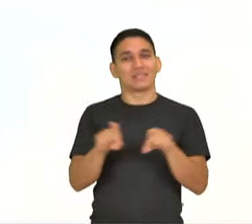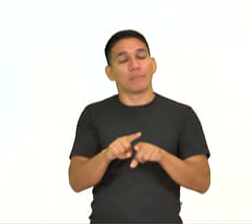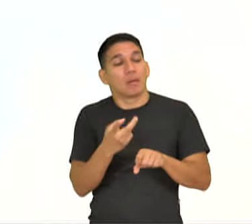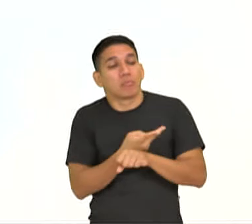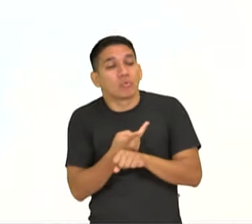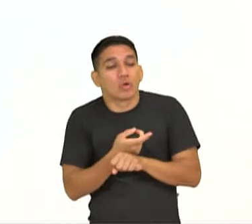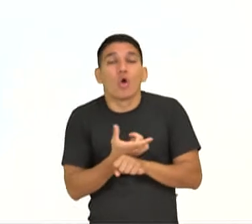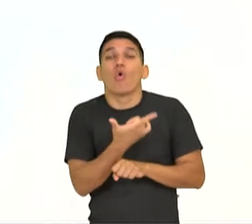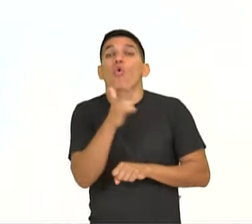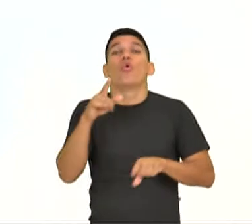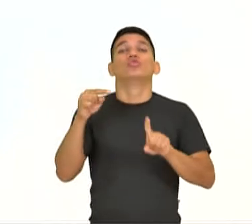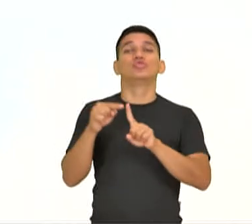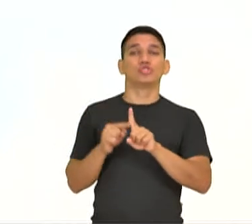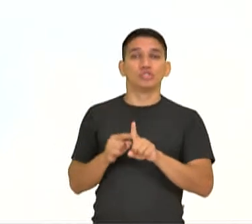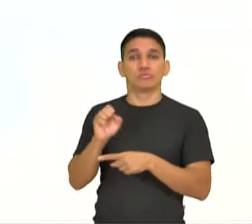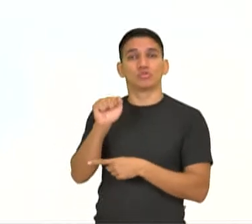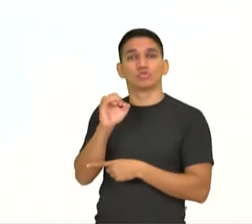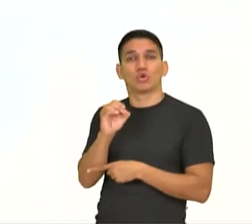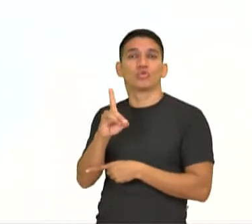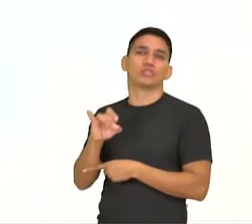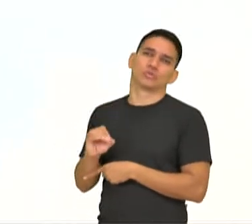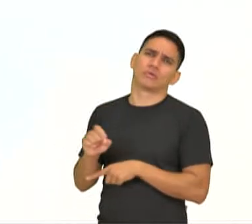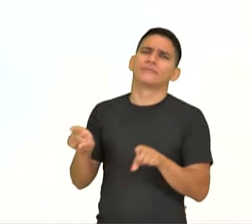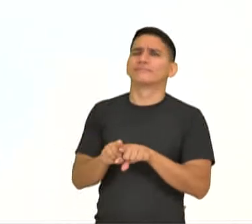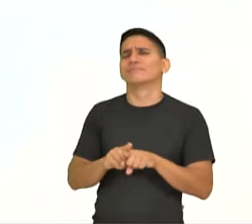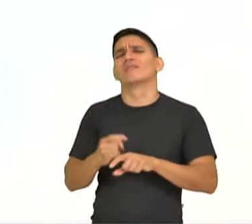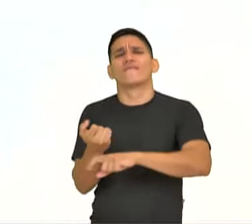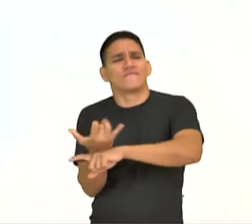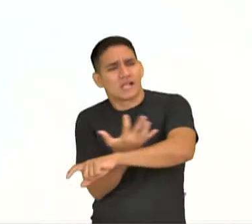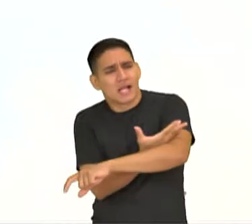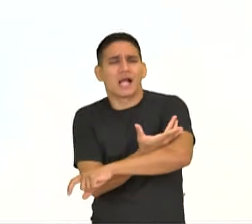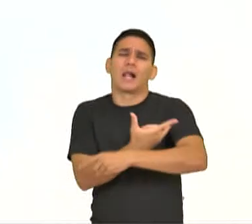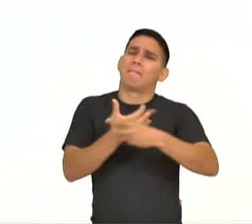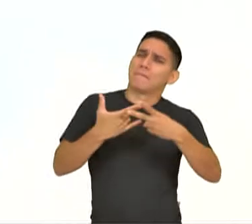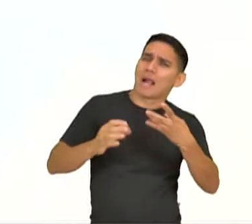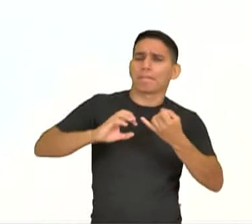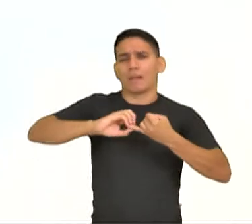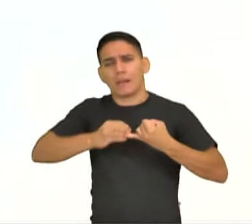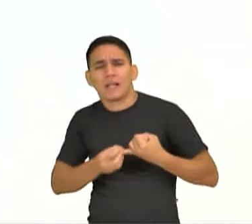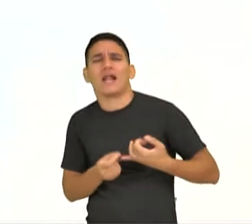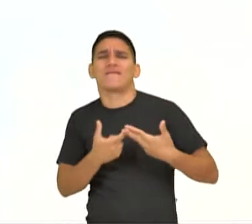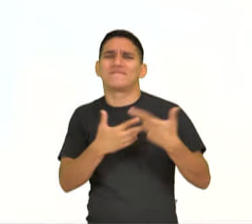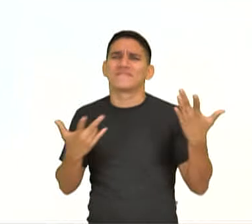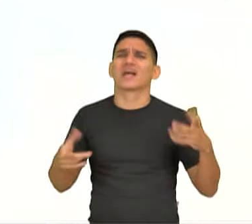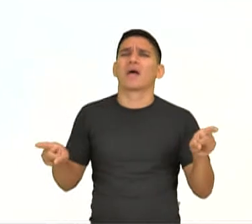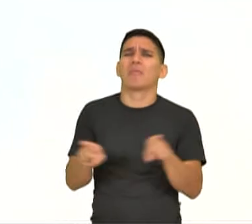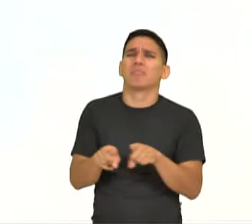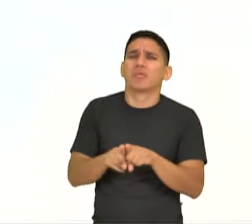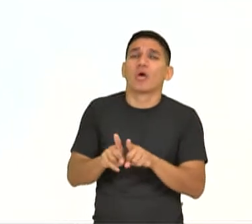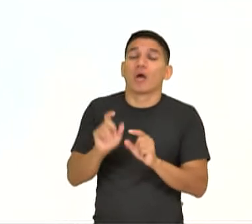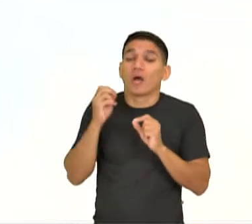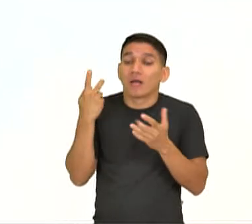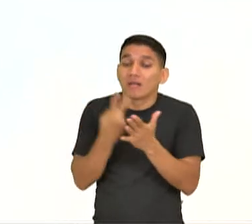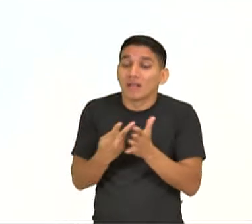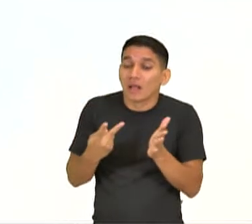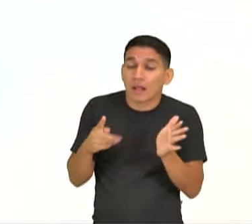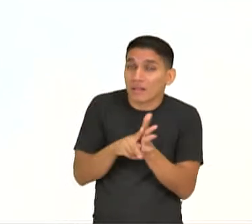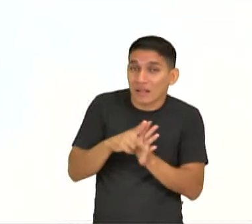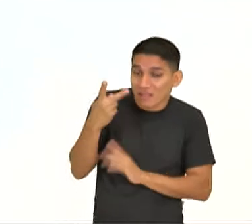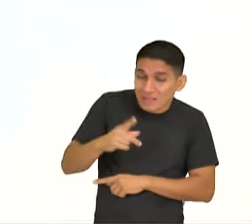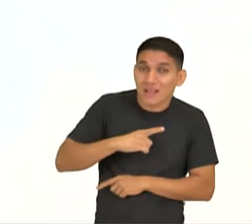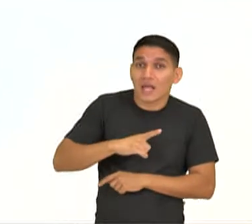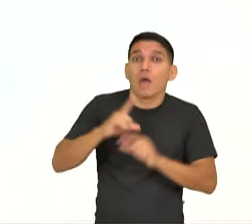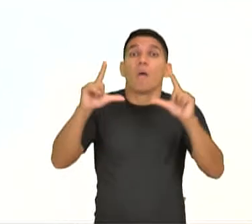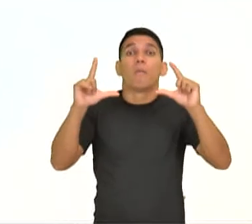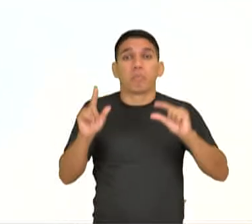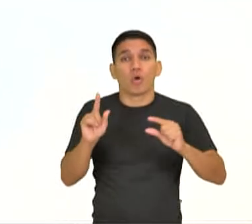sódio. Onde que eu encontro sódio, professora? Verduras, grãos, frutas, hortaliças, todos eles têm baixo teor desse mineral, mas